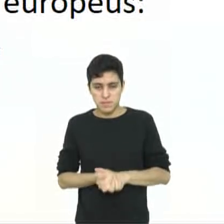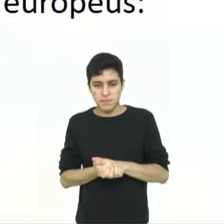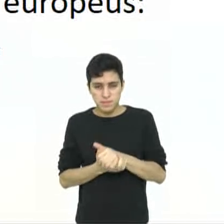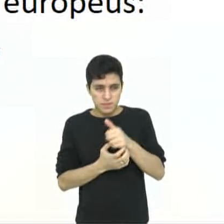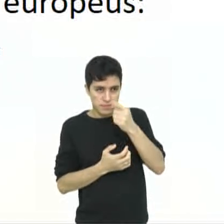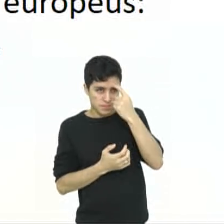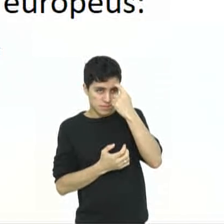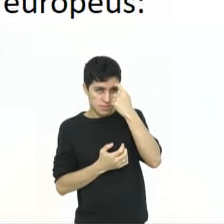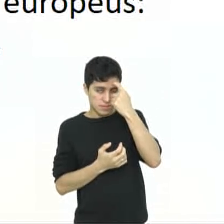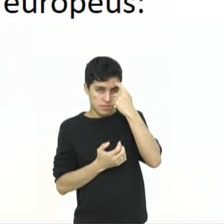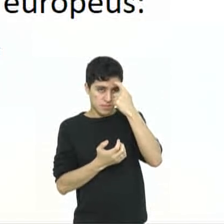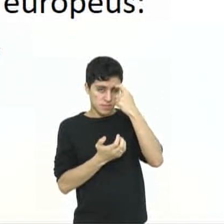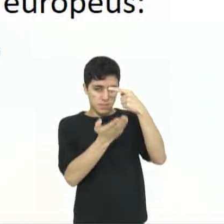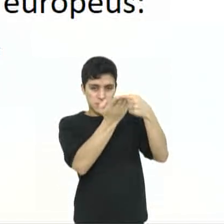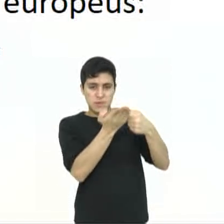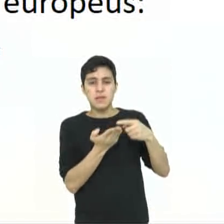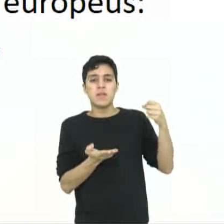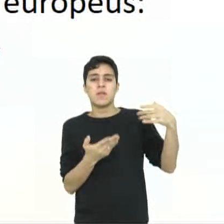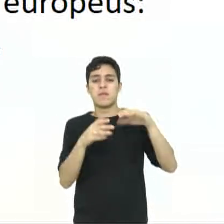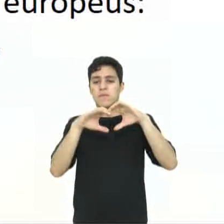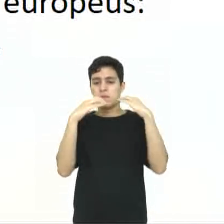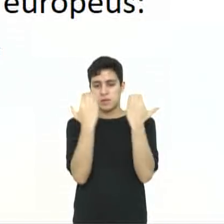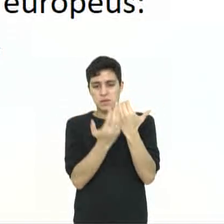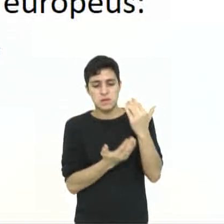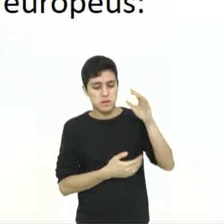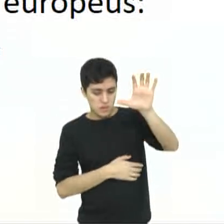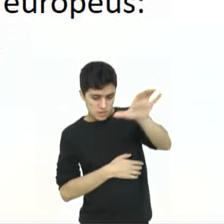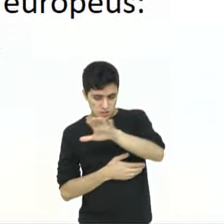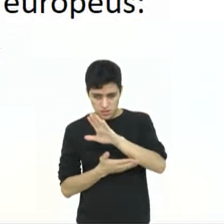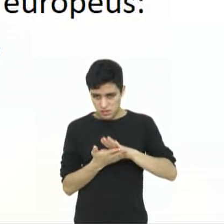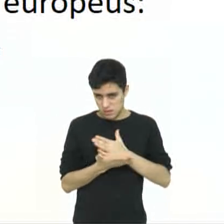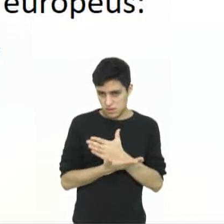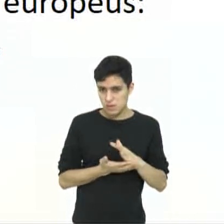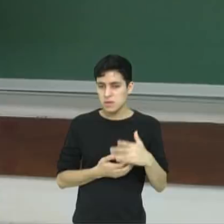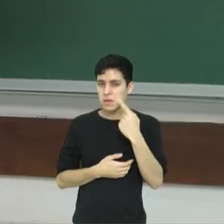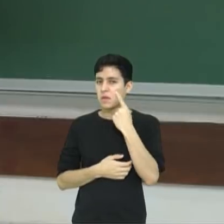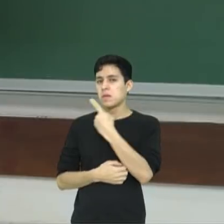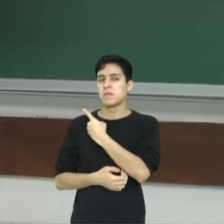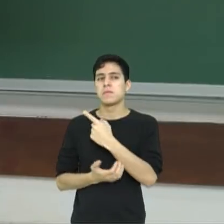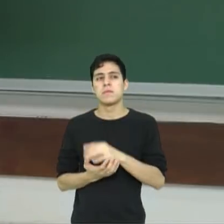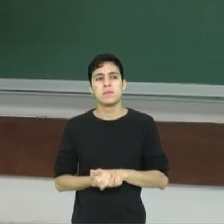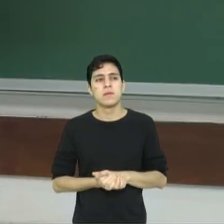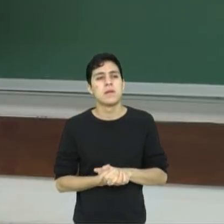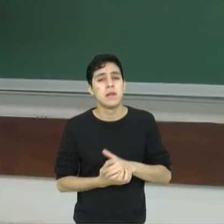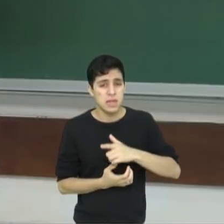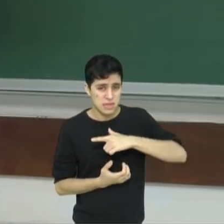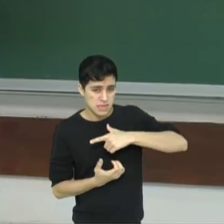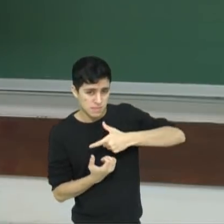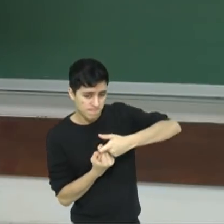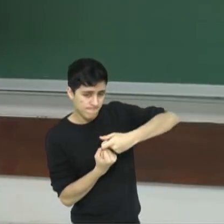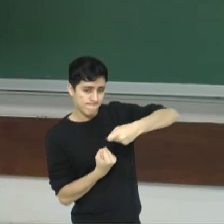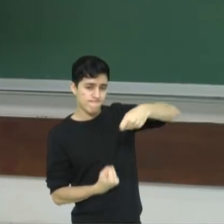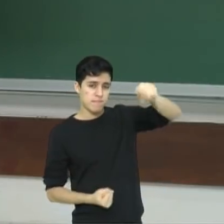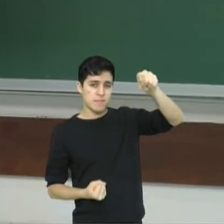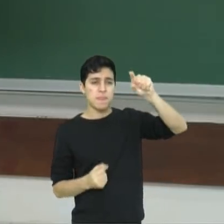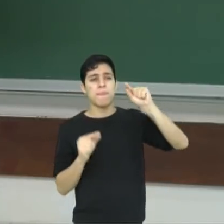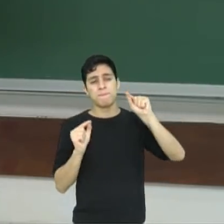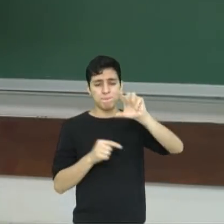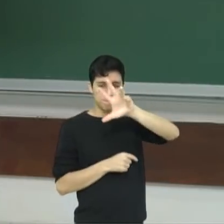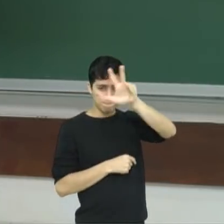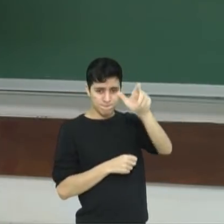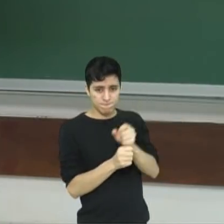tratados fecham, então, uma nova conferência, uma nova fronteira. Eu trouxe para vocês aqui um mapa da África